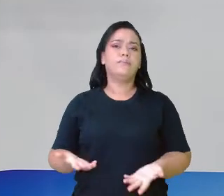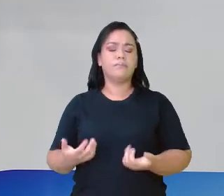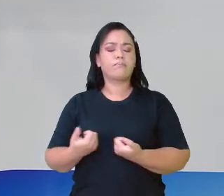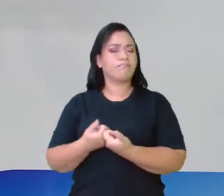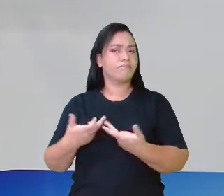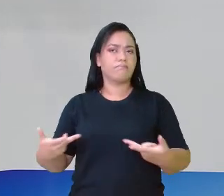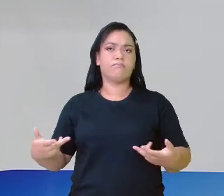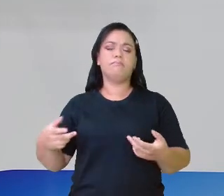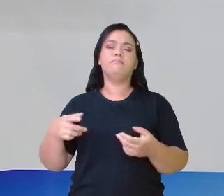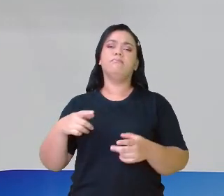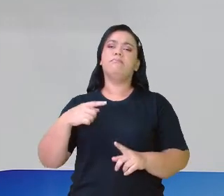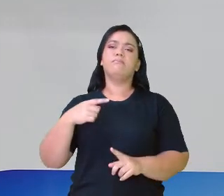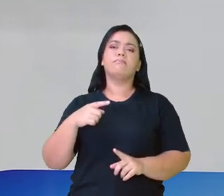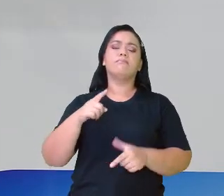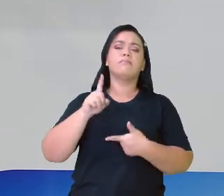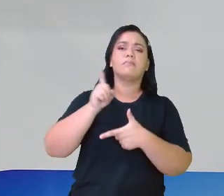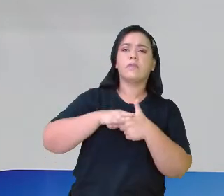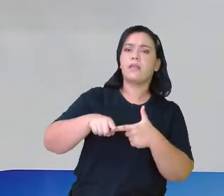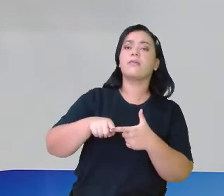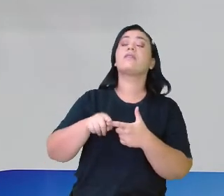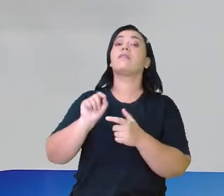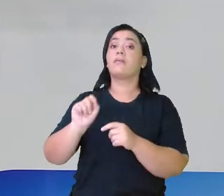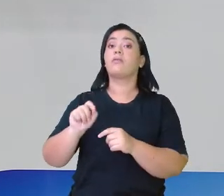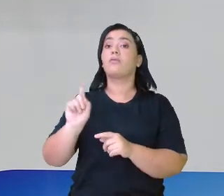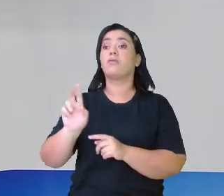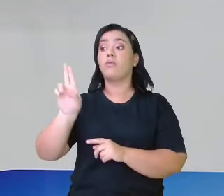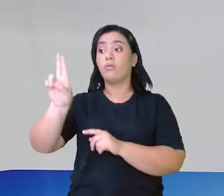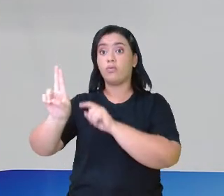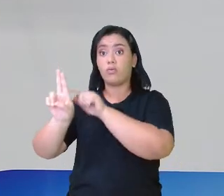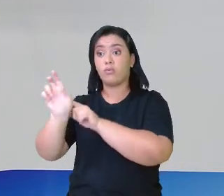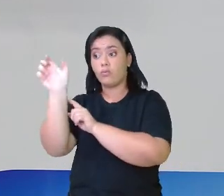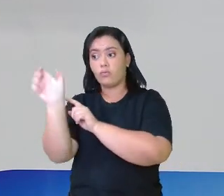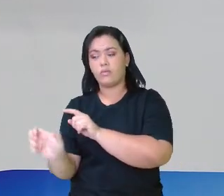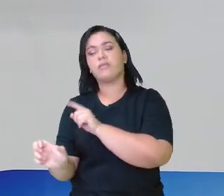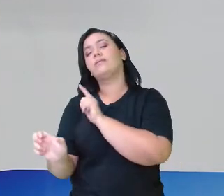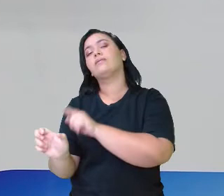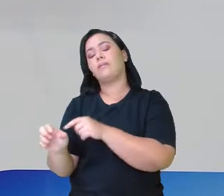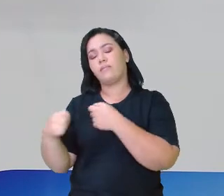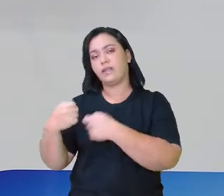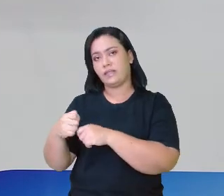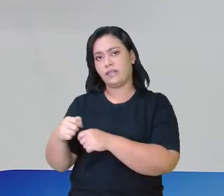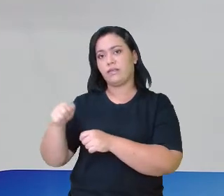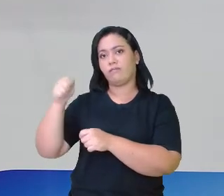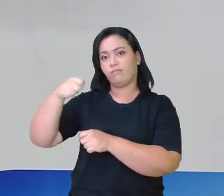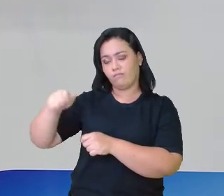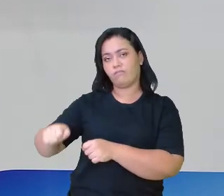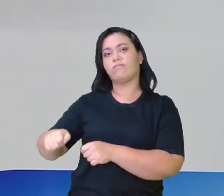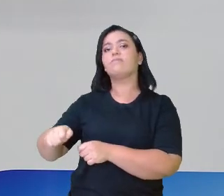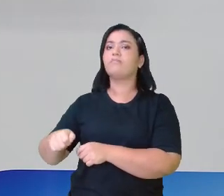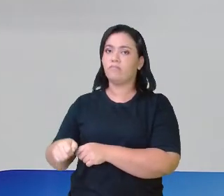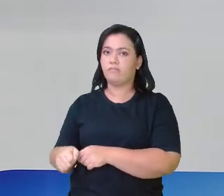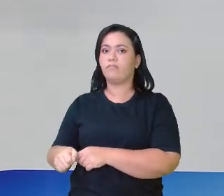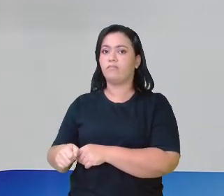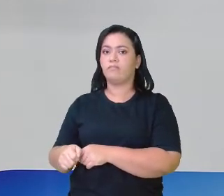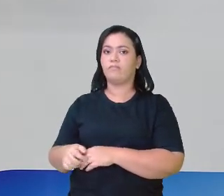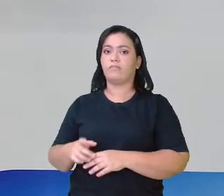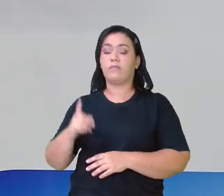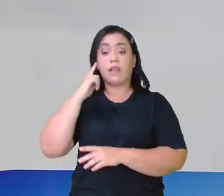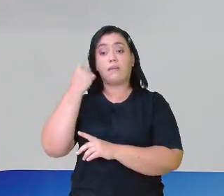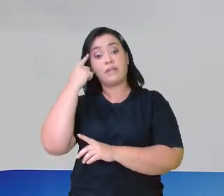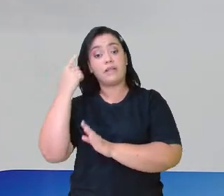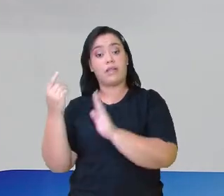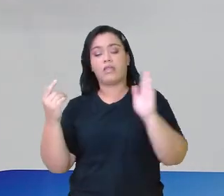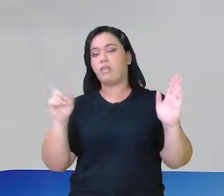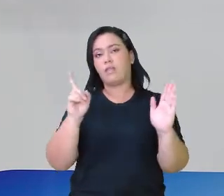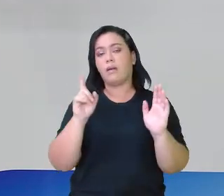de adição, subtração, tem que ficar a unidade toda preenchida. Tem gente que esquece disso, que bota o número lá na frente e